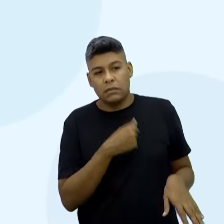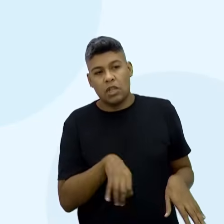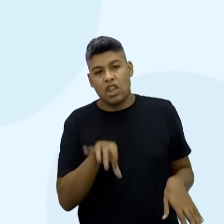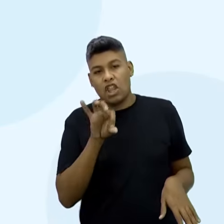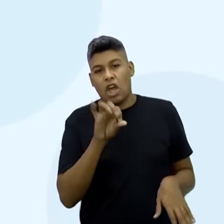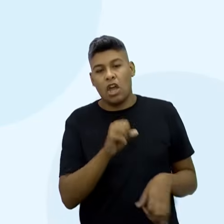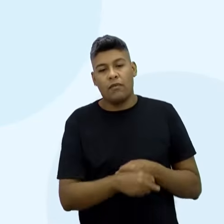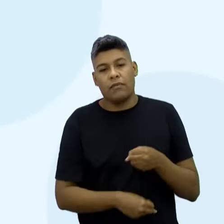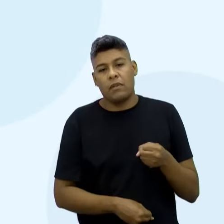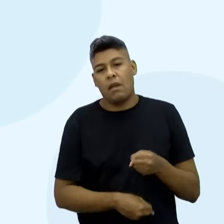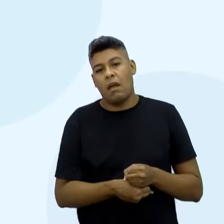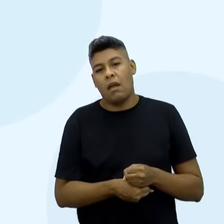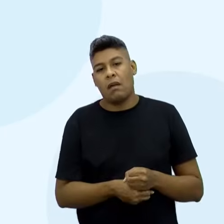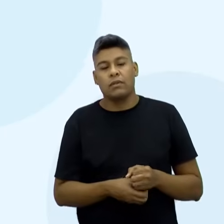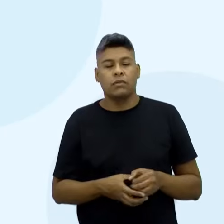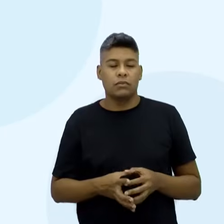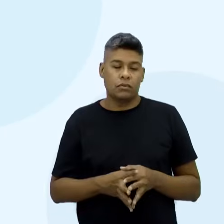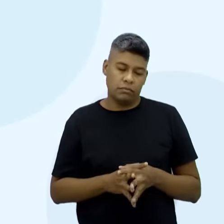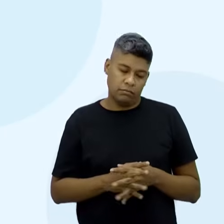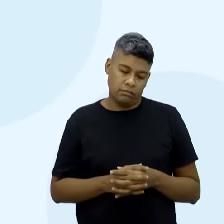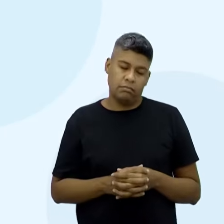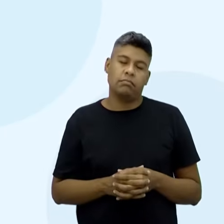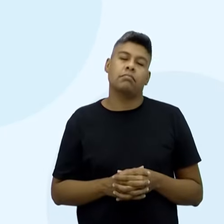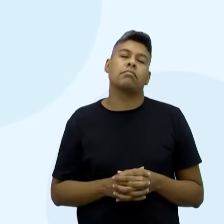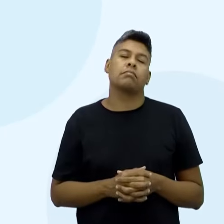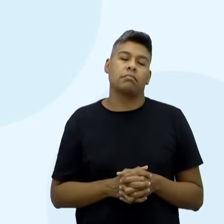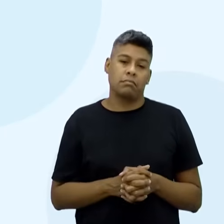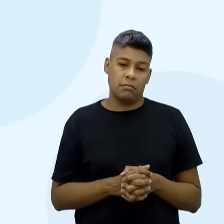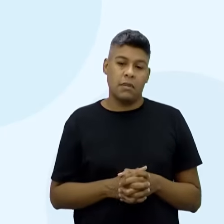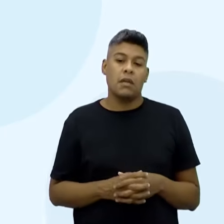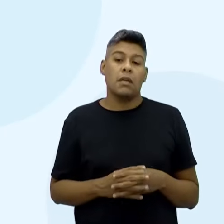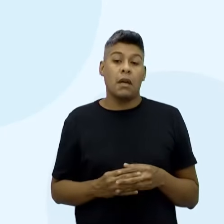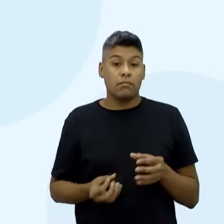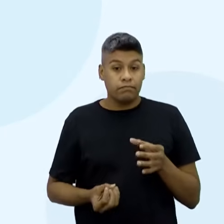9 anos, né? Ele fez a publicação mesmo em